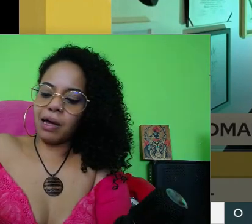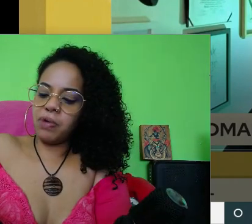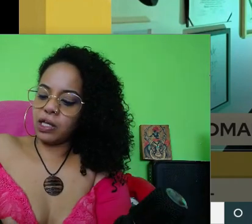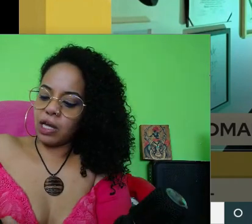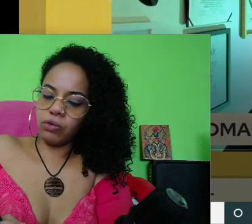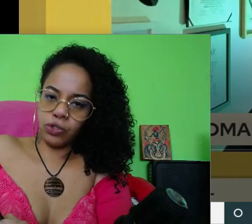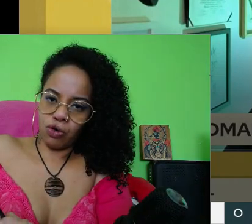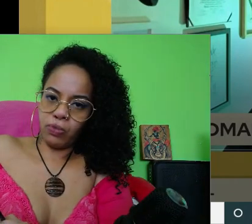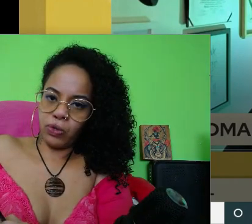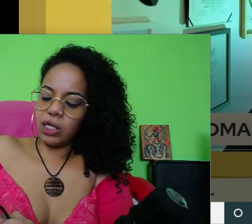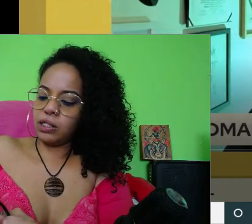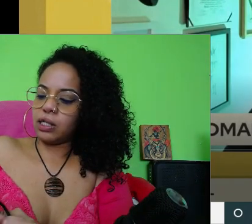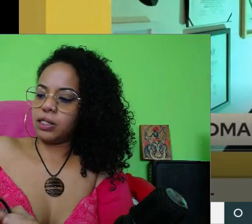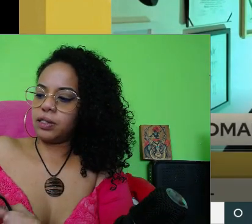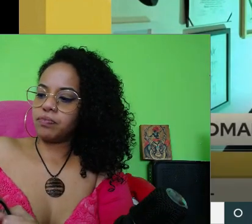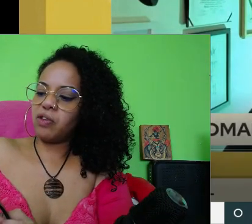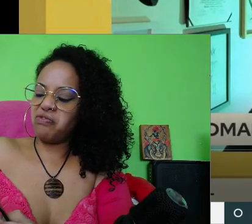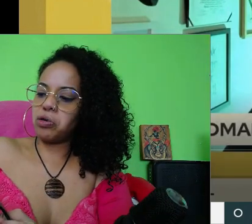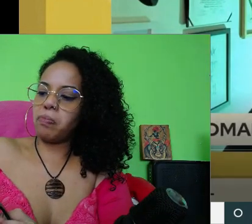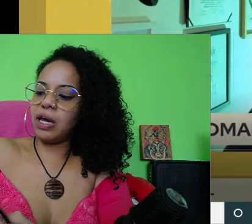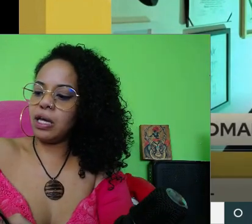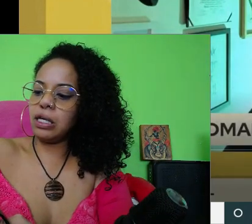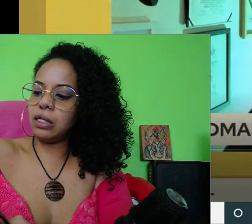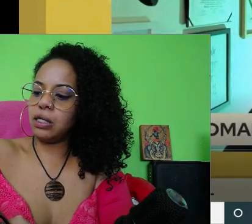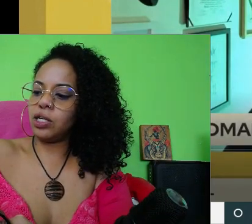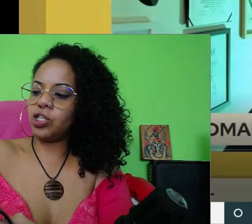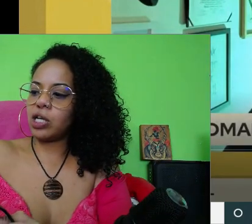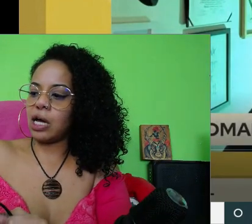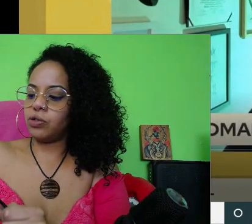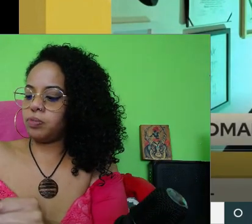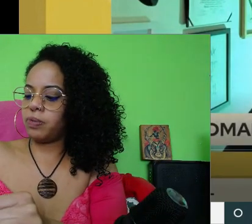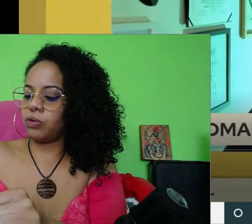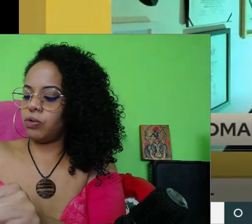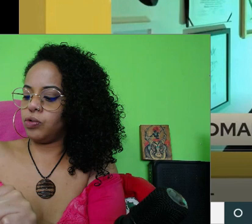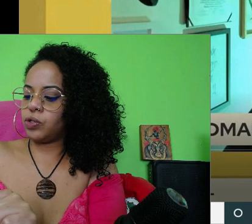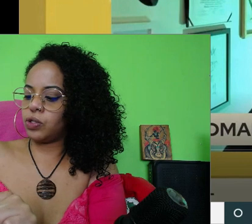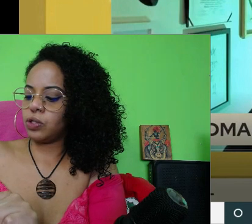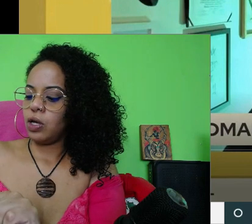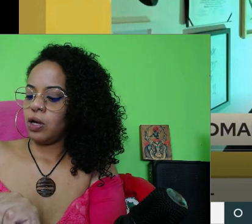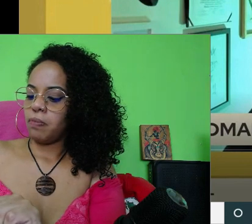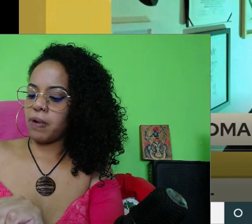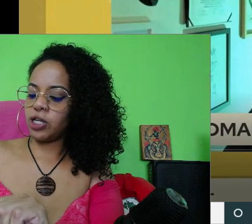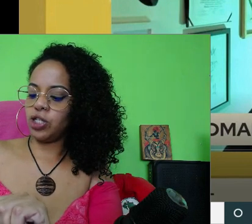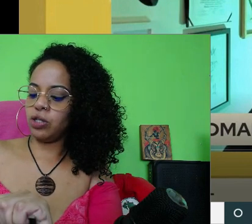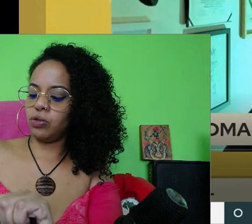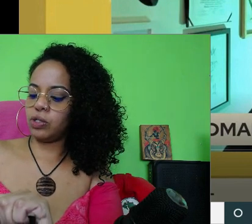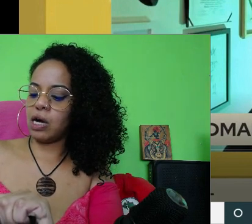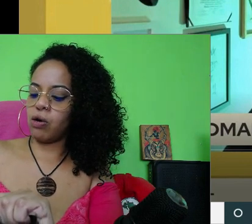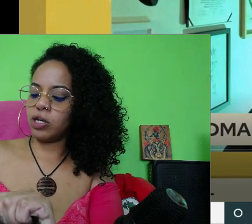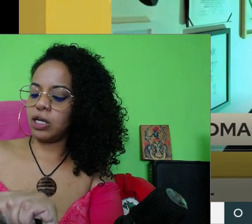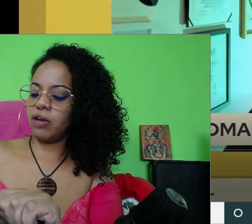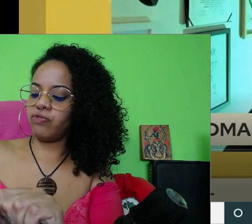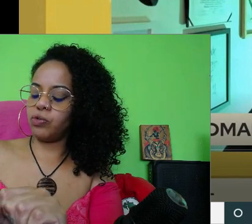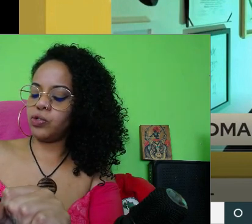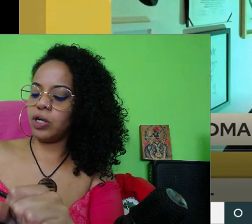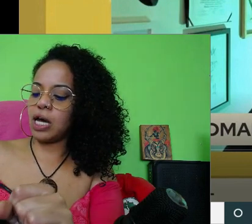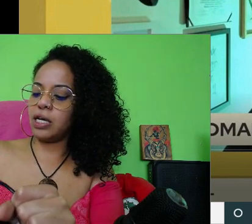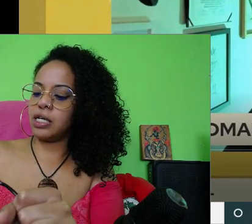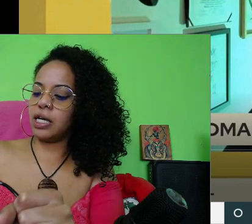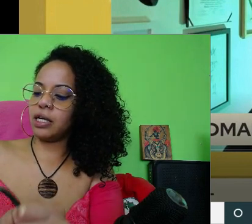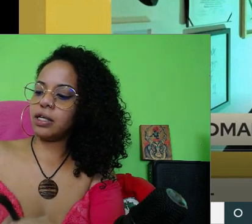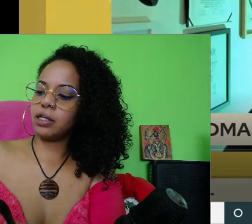você sabe que tem uns comunistas que foram bem criticados pelos partidos da ordem